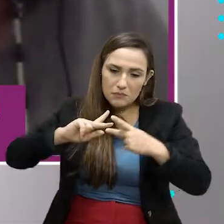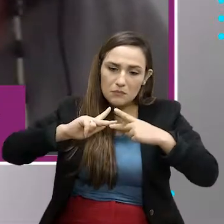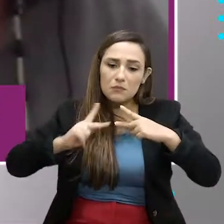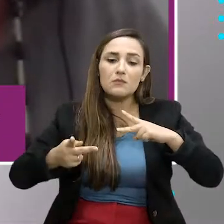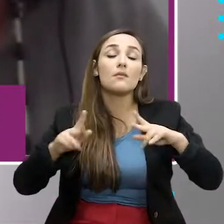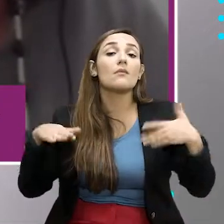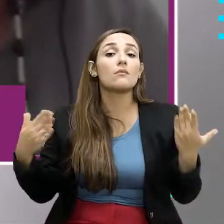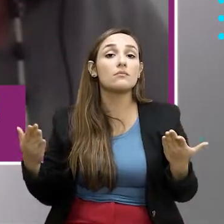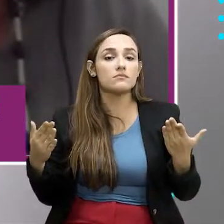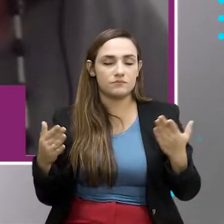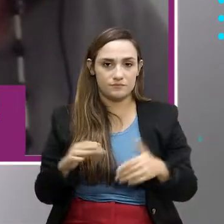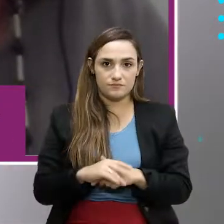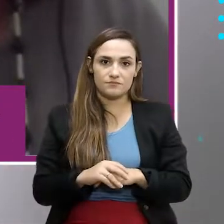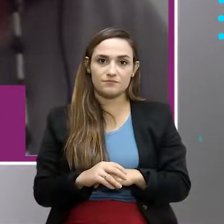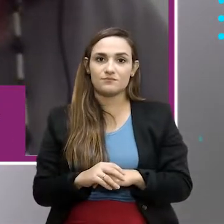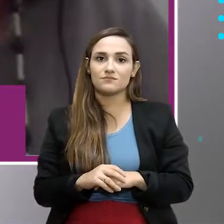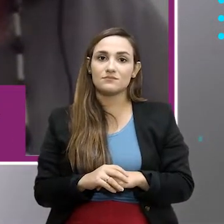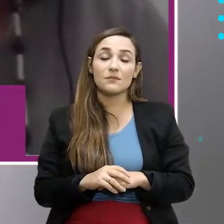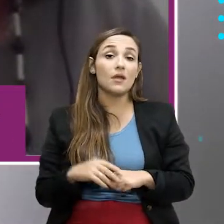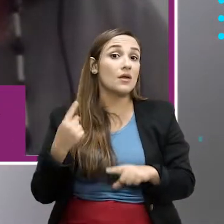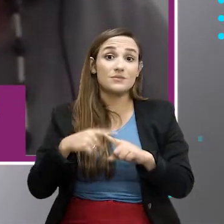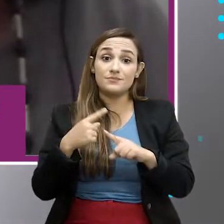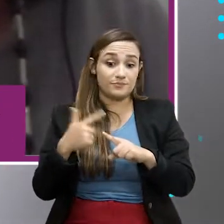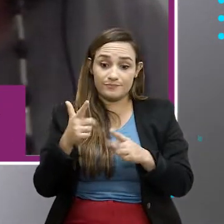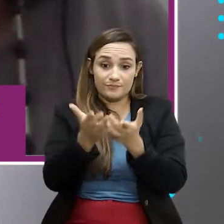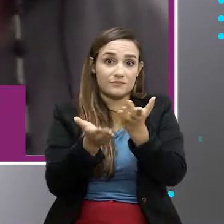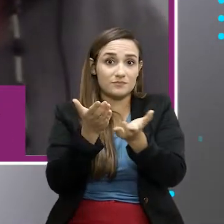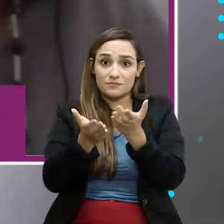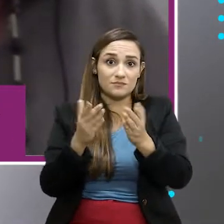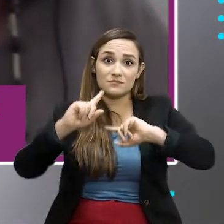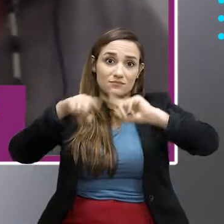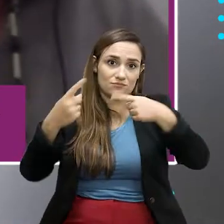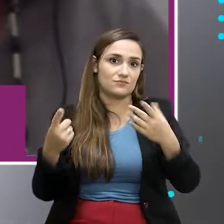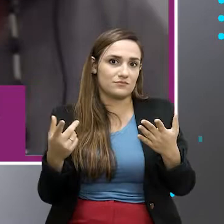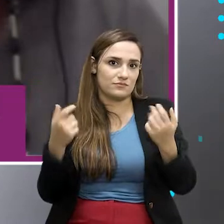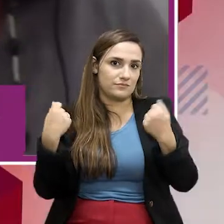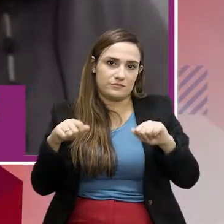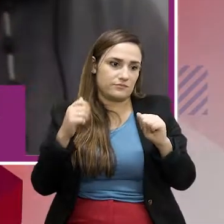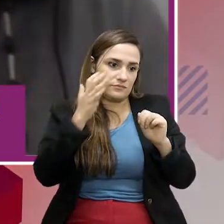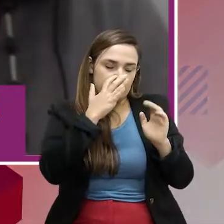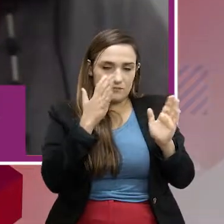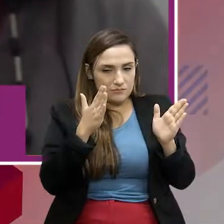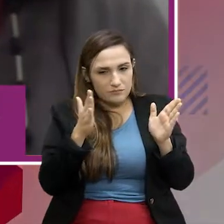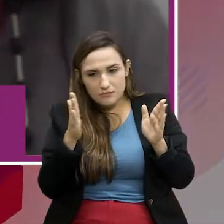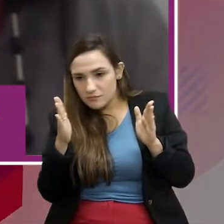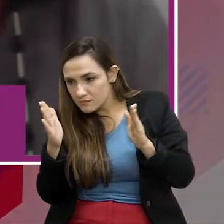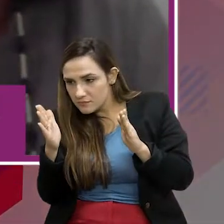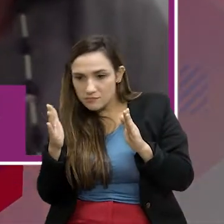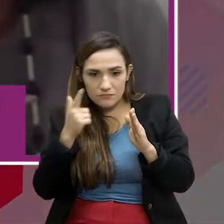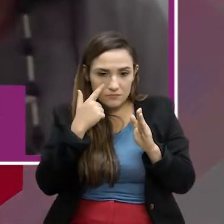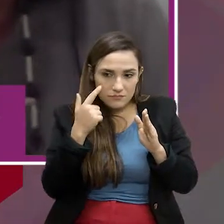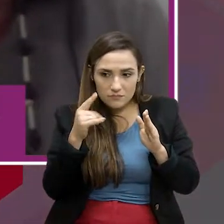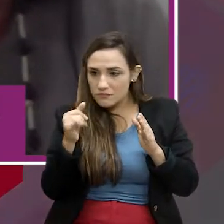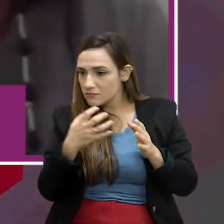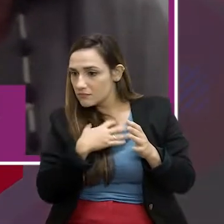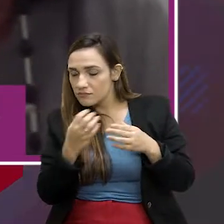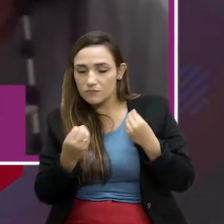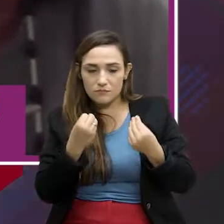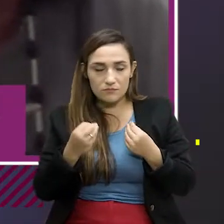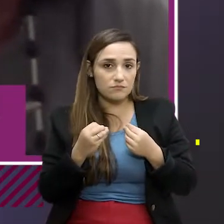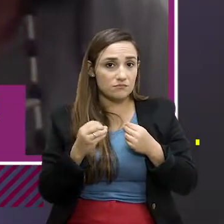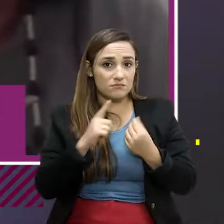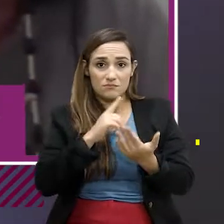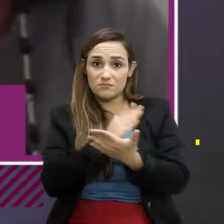seja necessário nesse pós-Covid, um acompanhamento médico mais próximo, acredito. E veja, como a gente não tem um tratamento